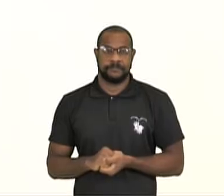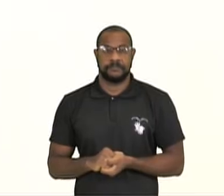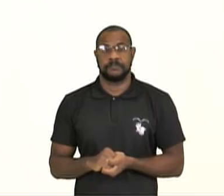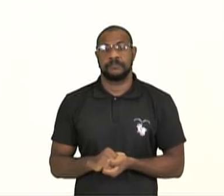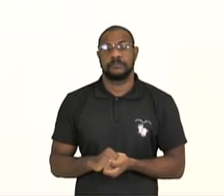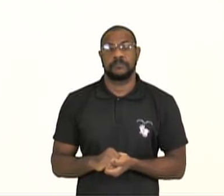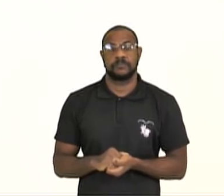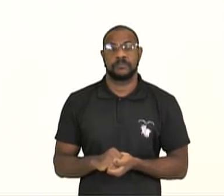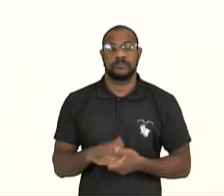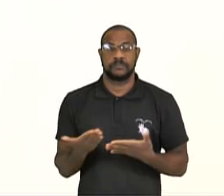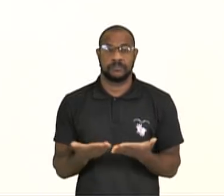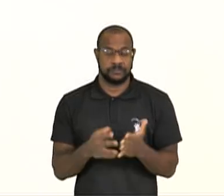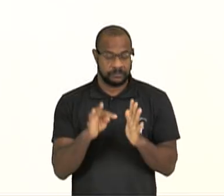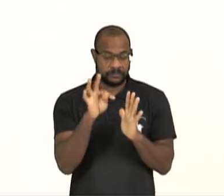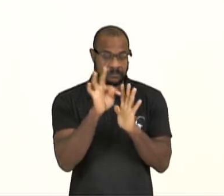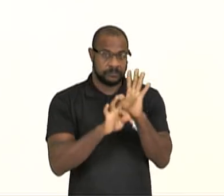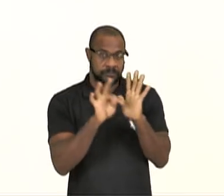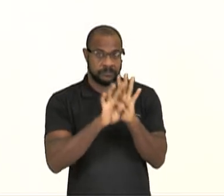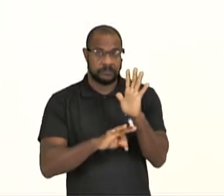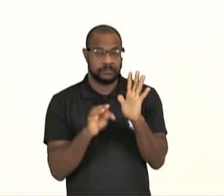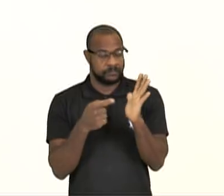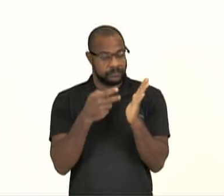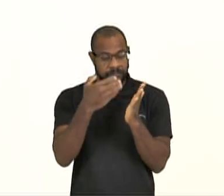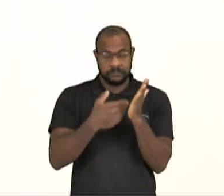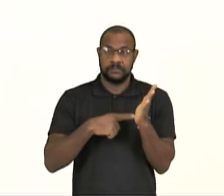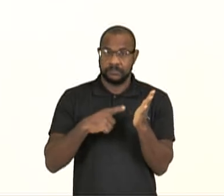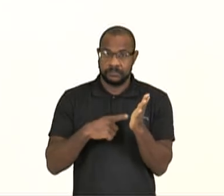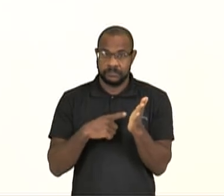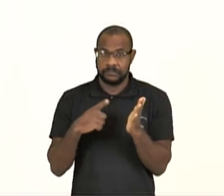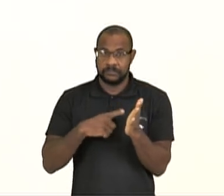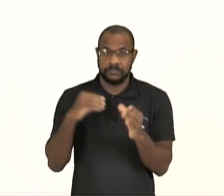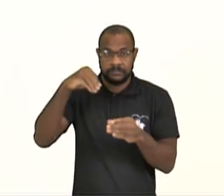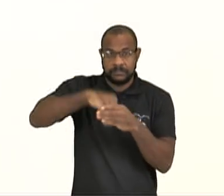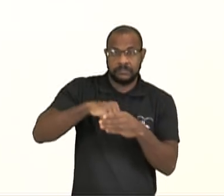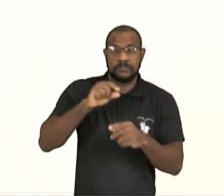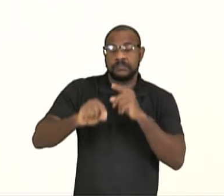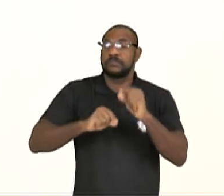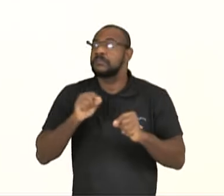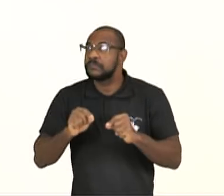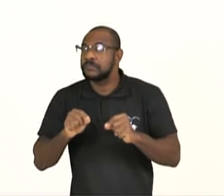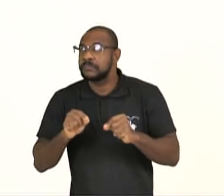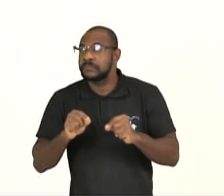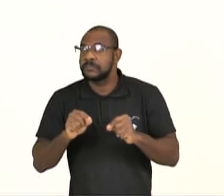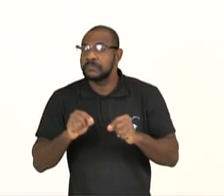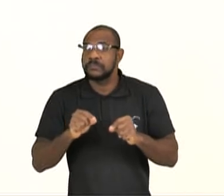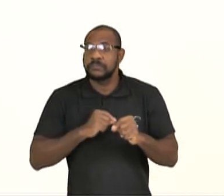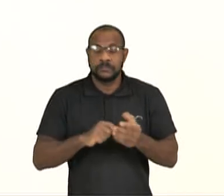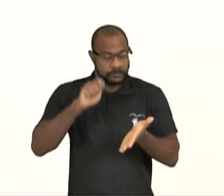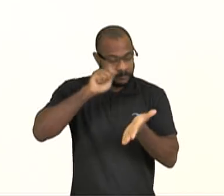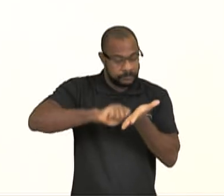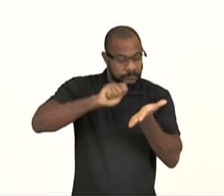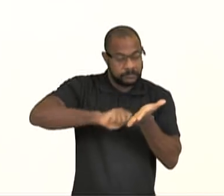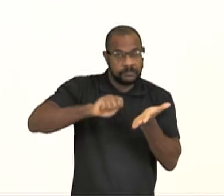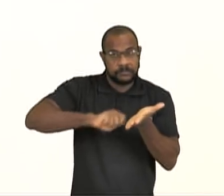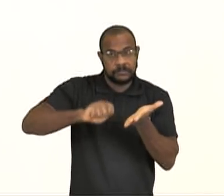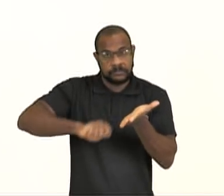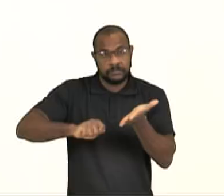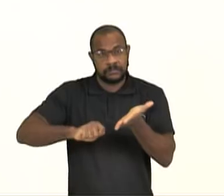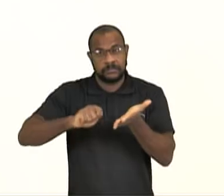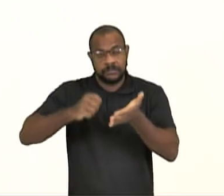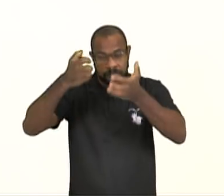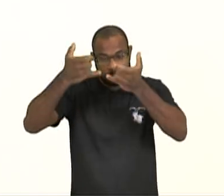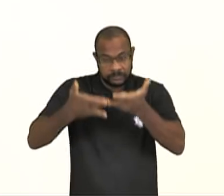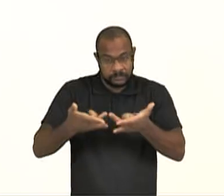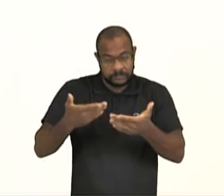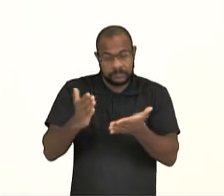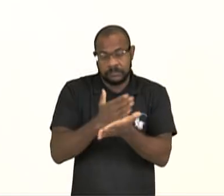texto descritivo é um tipo de texto que envolve, como o nome já diz, a descrição de algo.